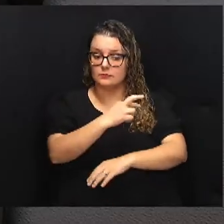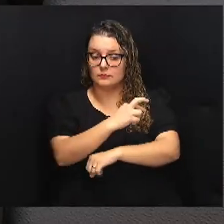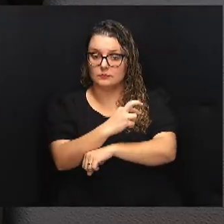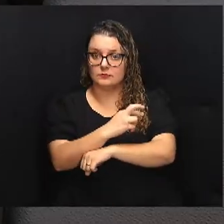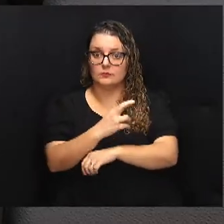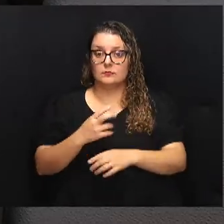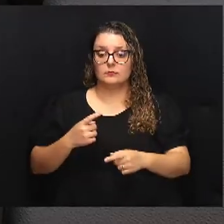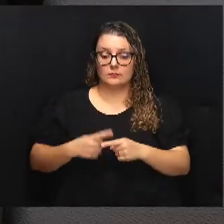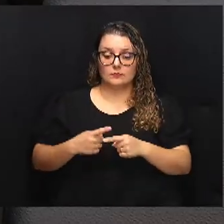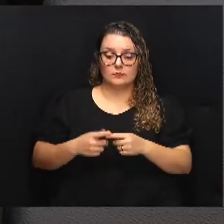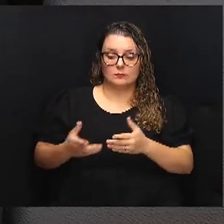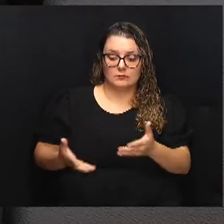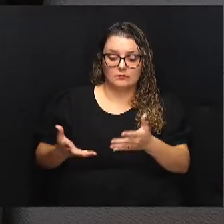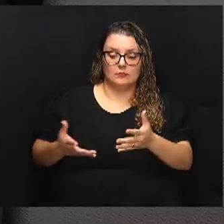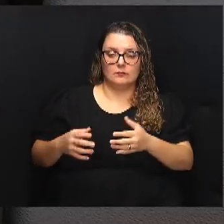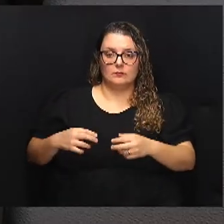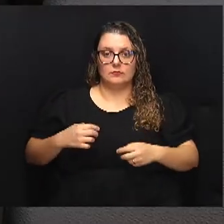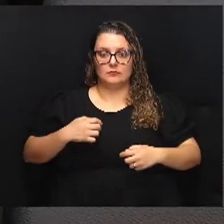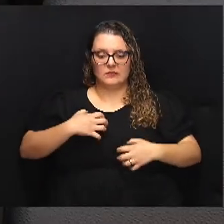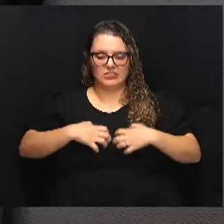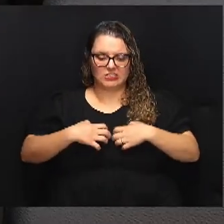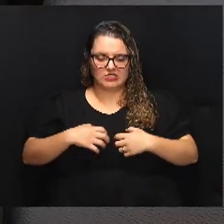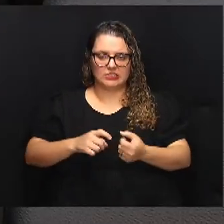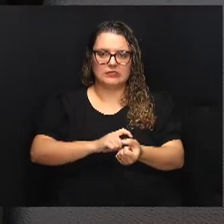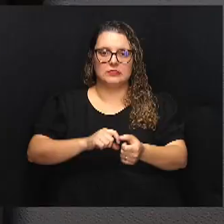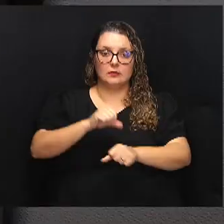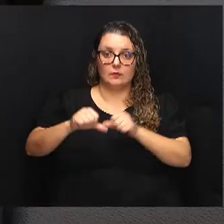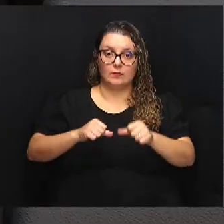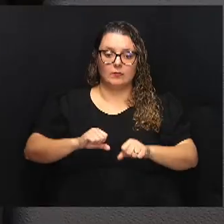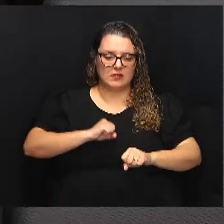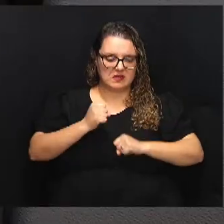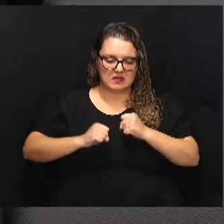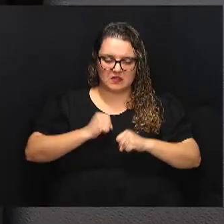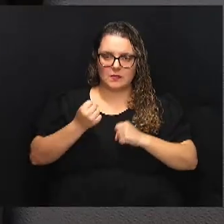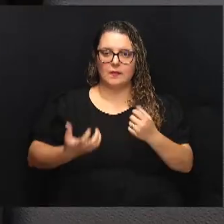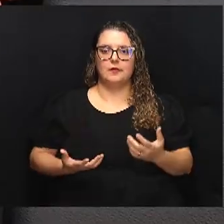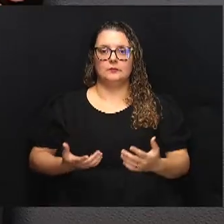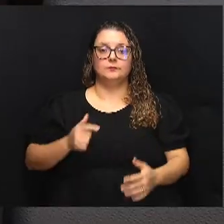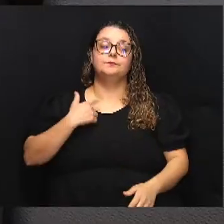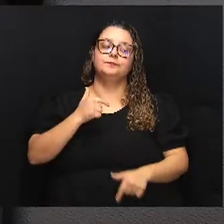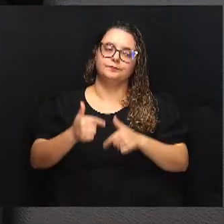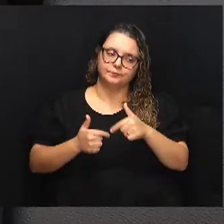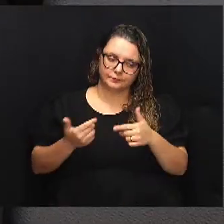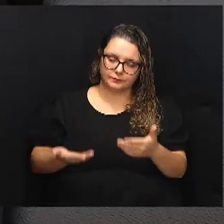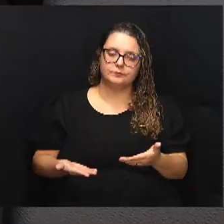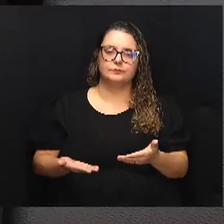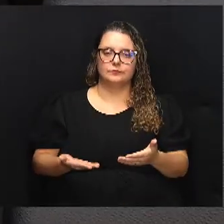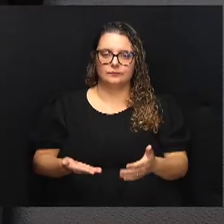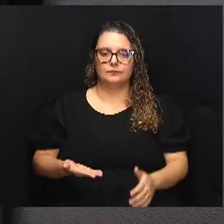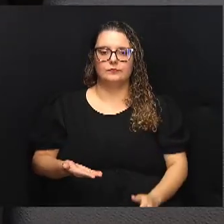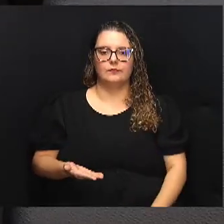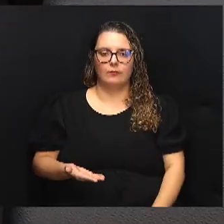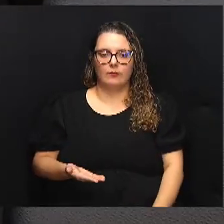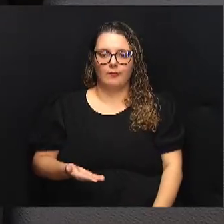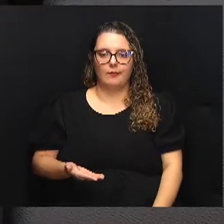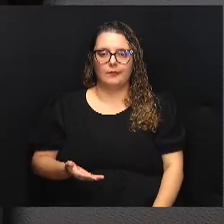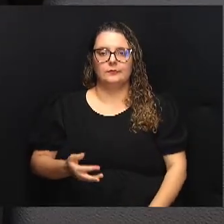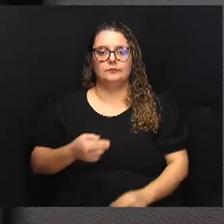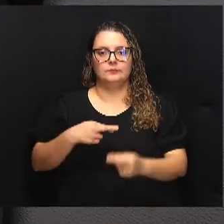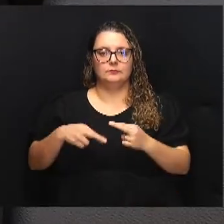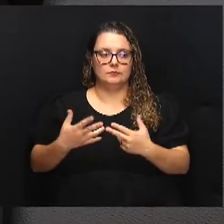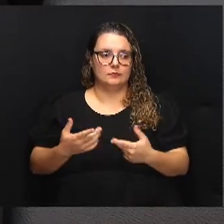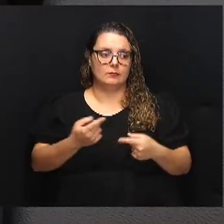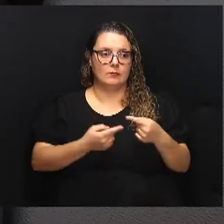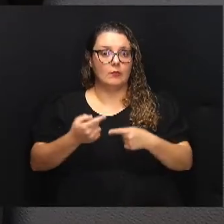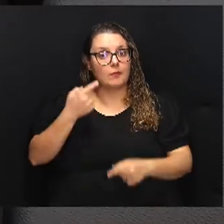raiva, acaba mexendo com o animal para que ele fique furioso, e nós temos que trabalhar com isso. Essa questão precisa ser